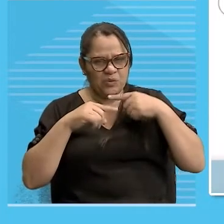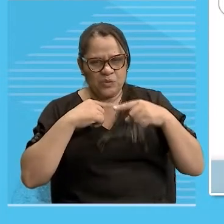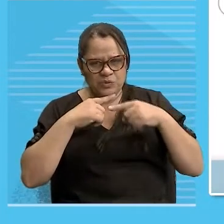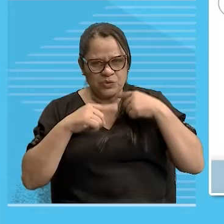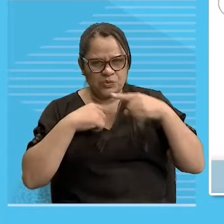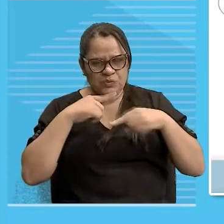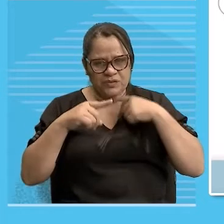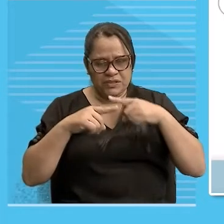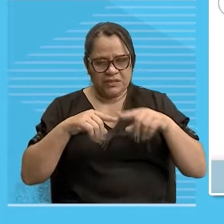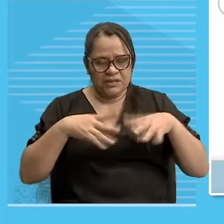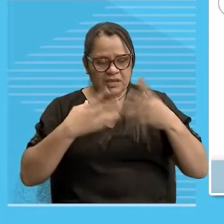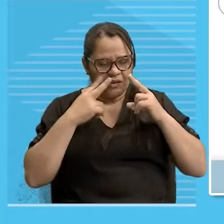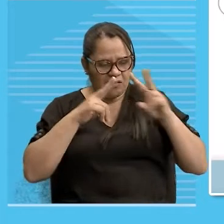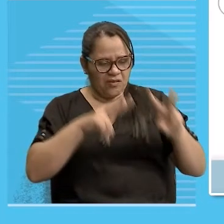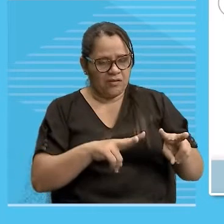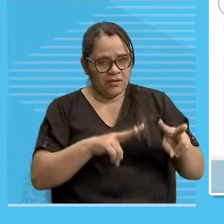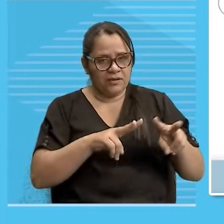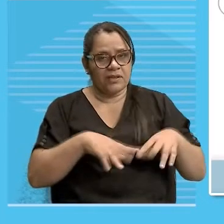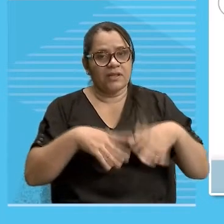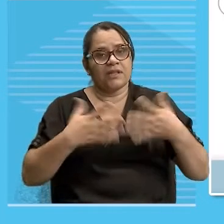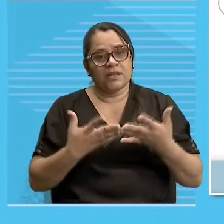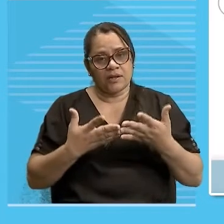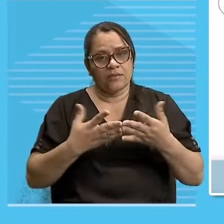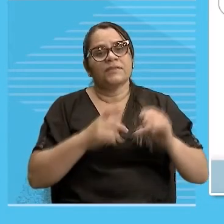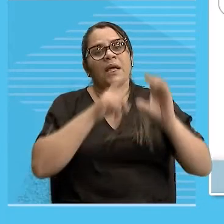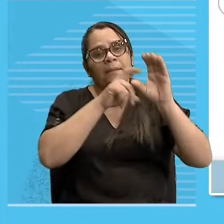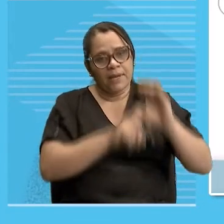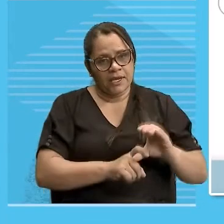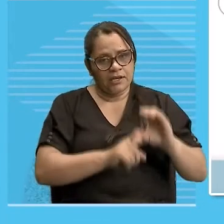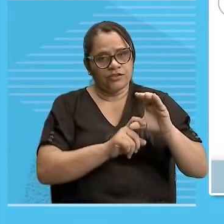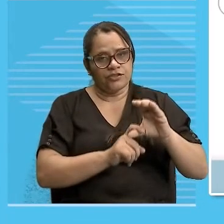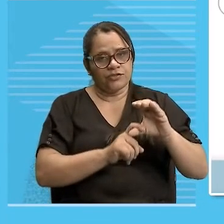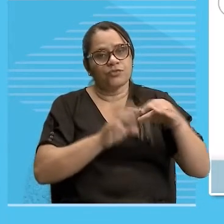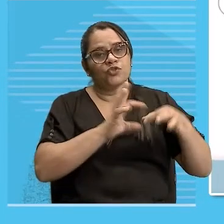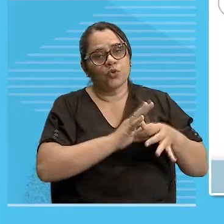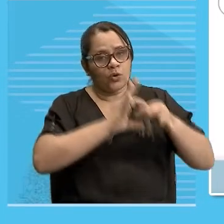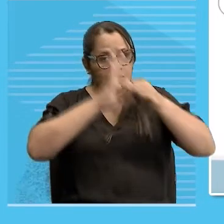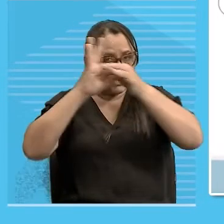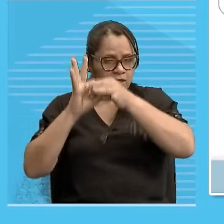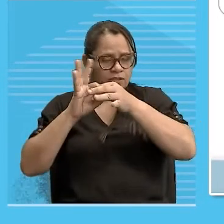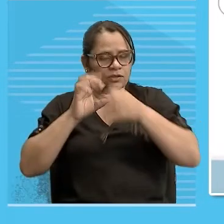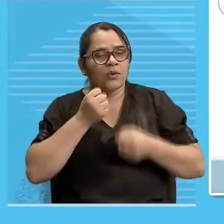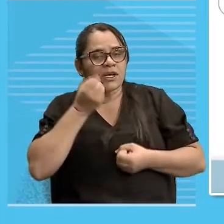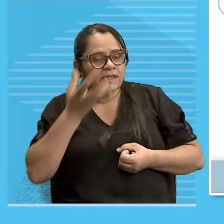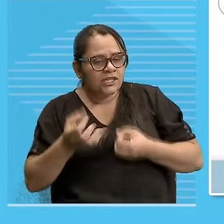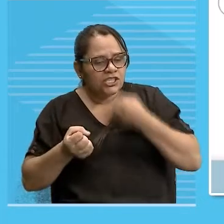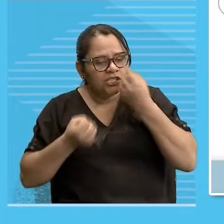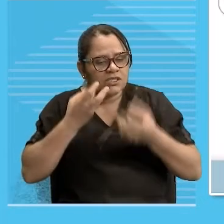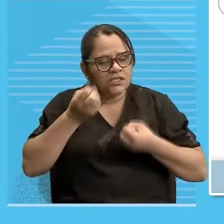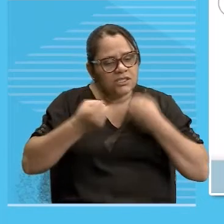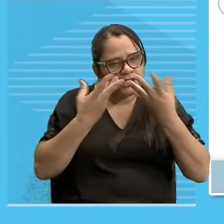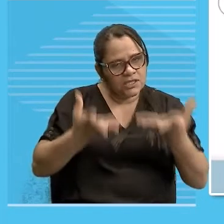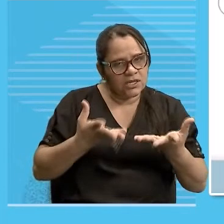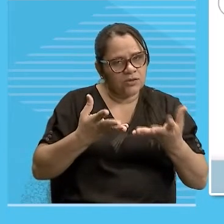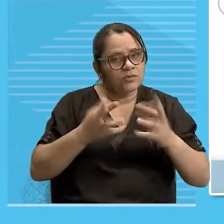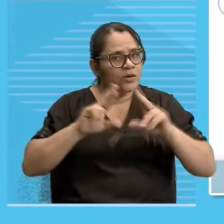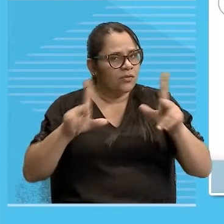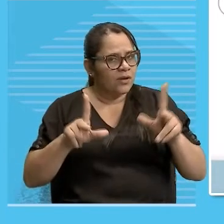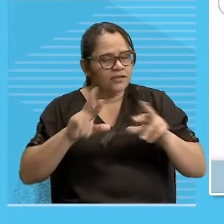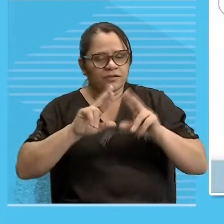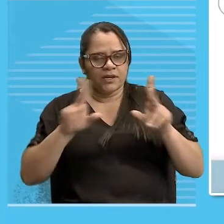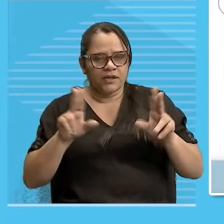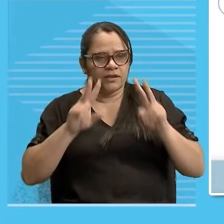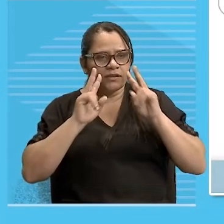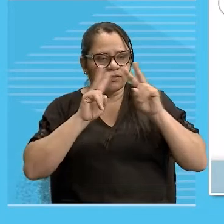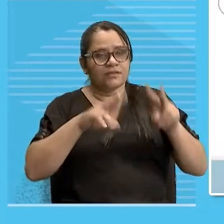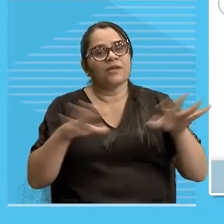isso que eu digo. Tudo depende do contexto e com as interjeições, gente. Não é diferente, tá? Então, muito cuidado.